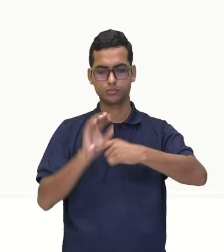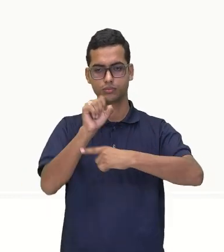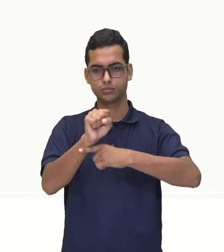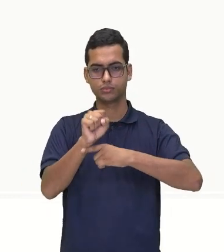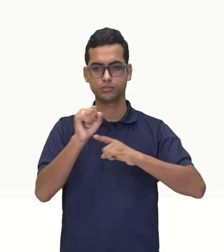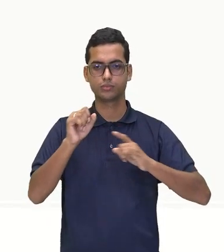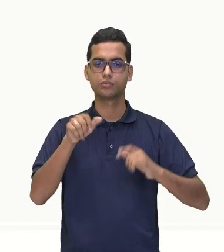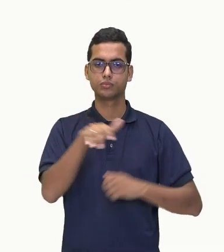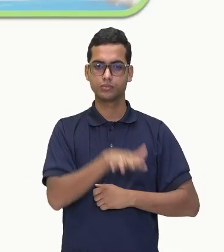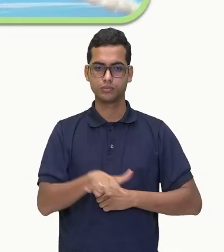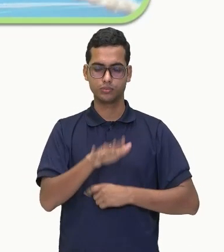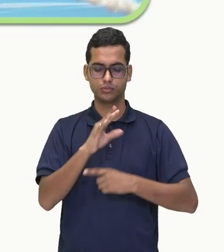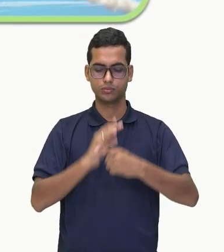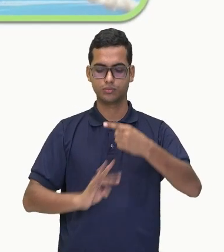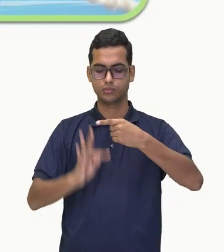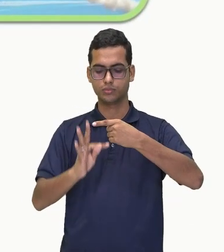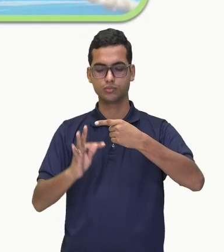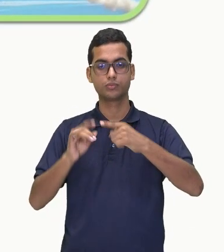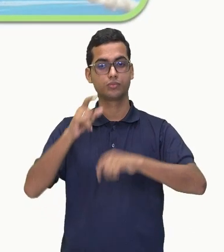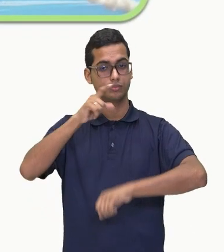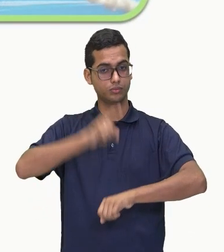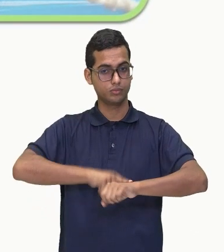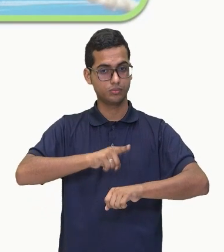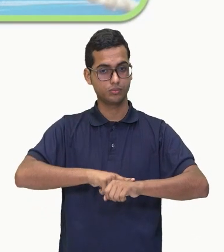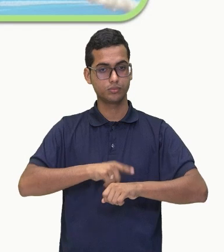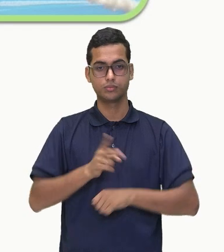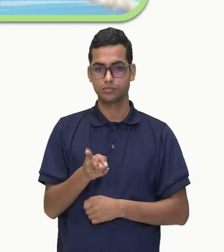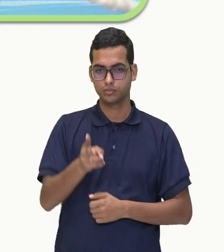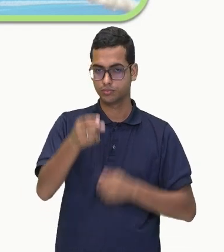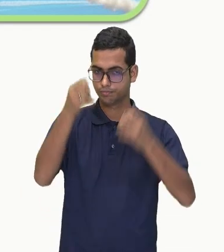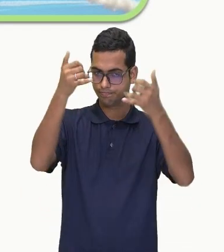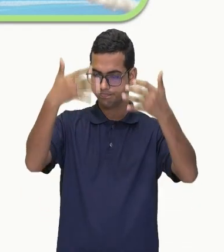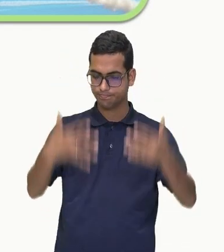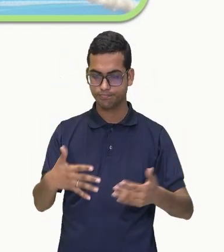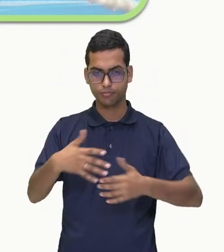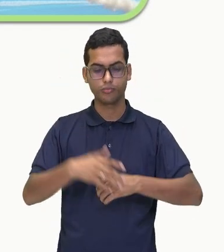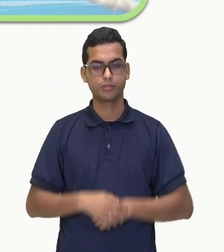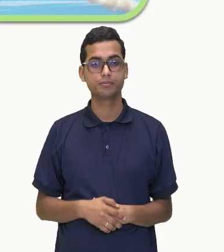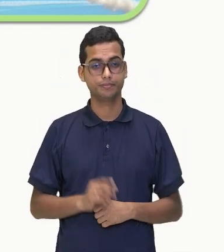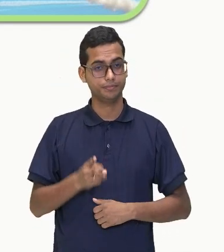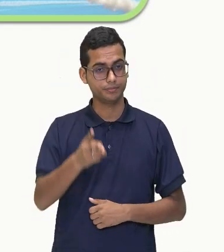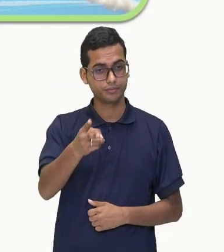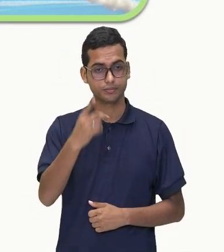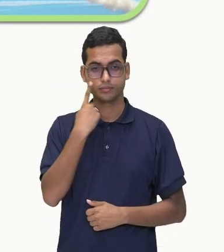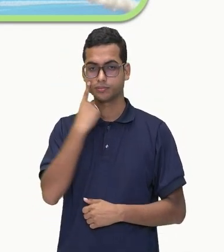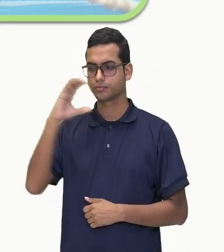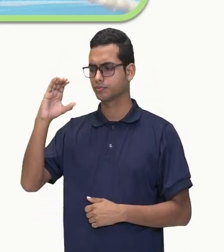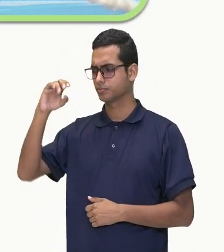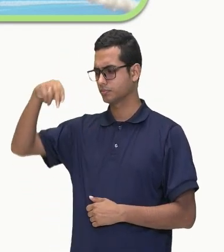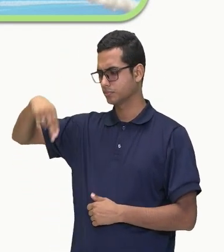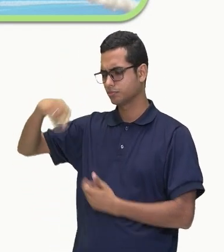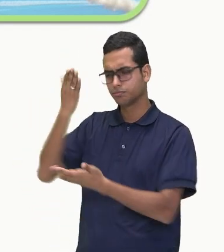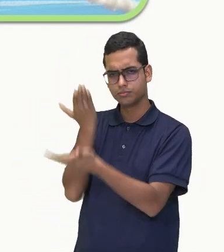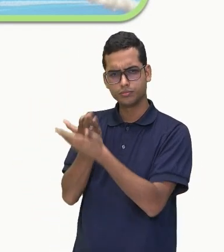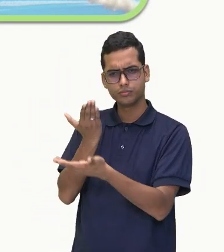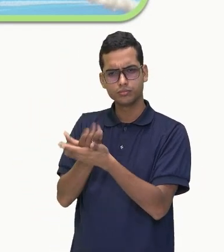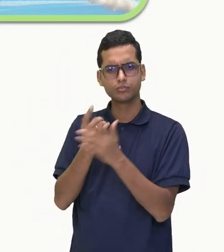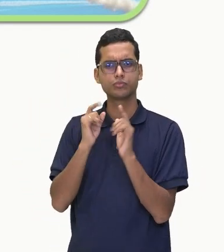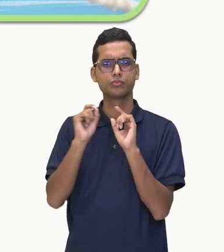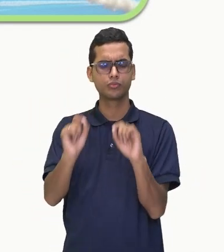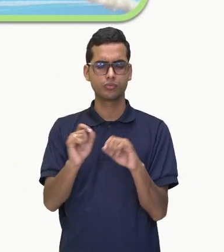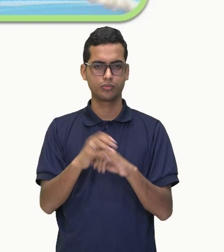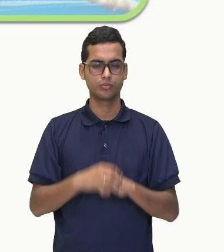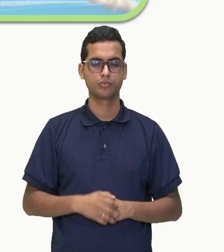aí que sempre que eu estiver falando sobre a cinemática, eu vou estudar que ela